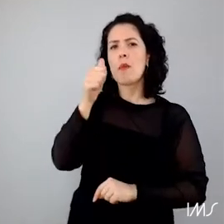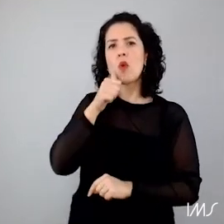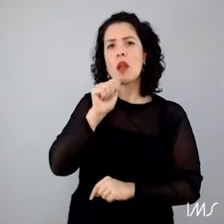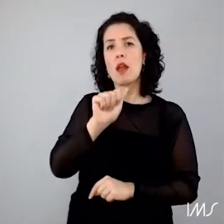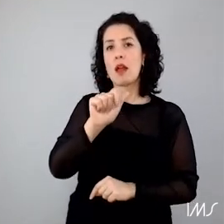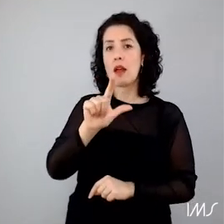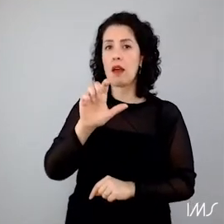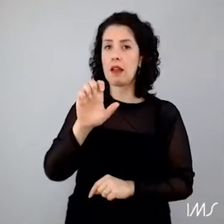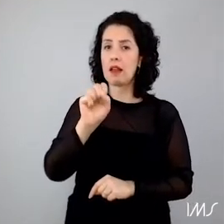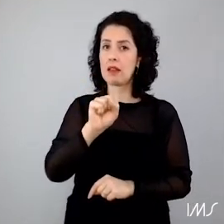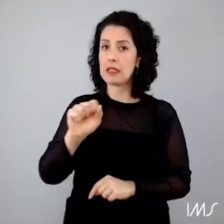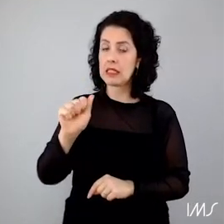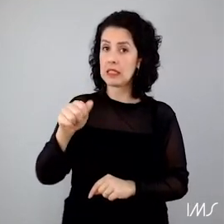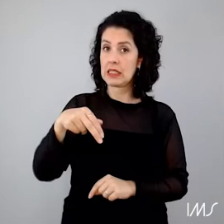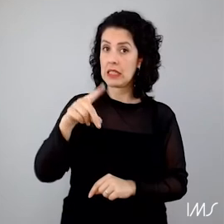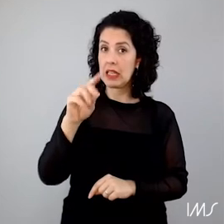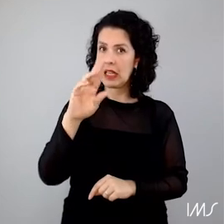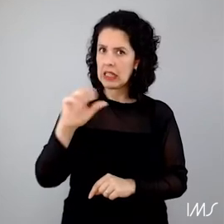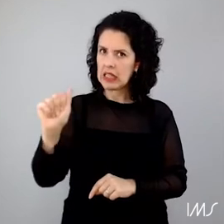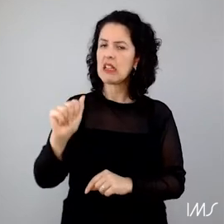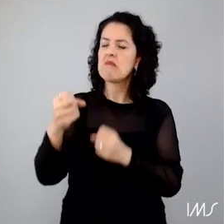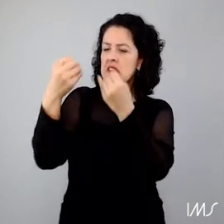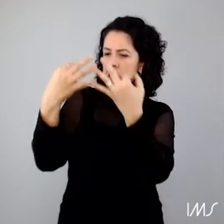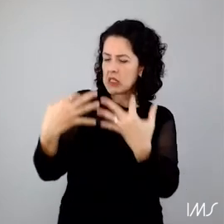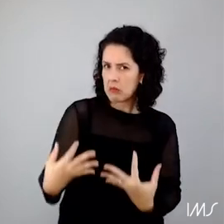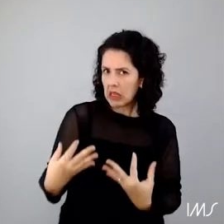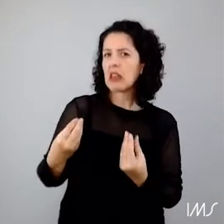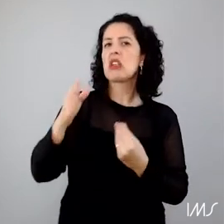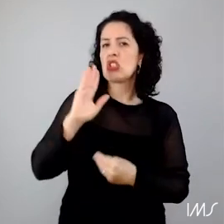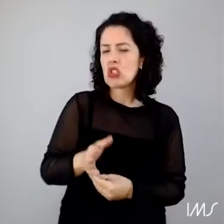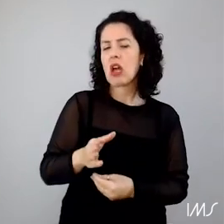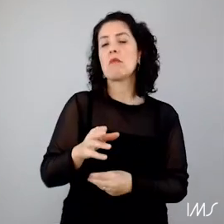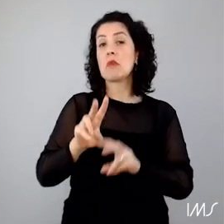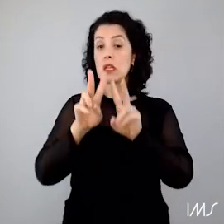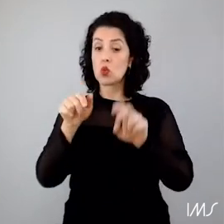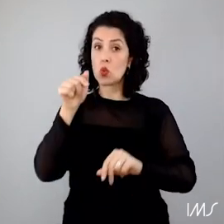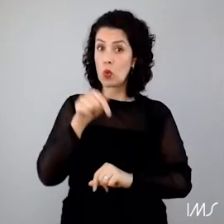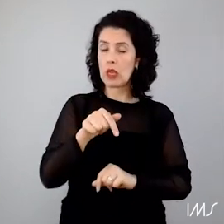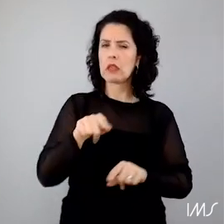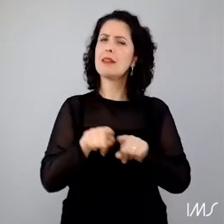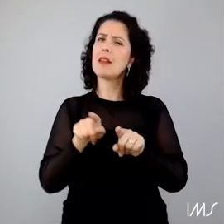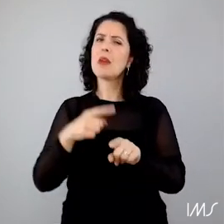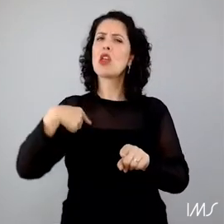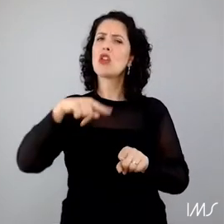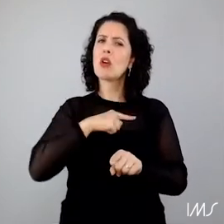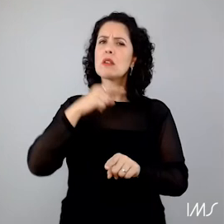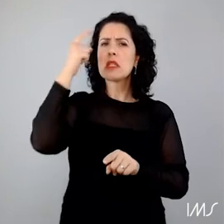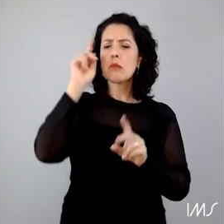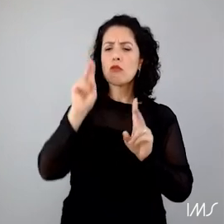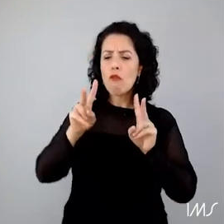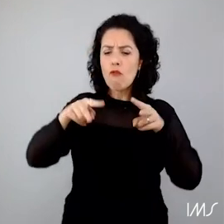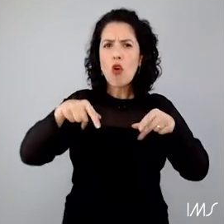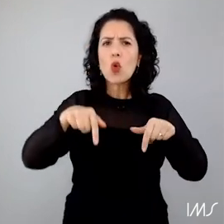muito bem em seu trabalho, né? E eu acho que esse período que nós estamos focando, né, do final dos anos